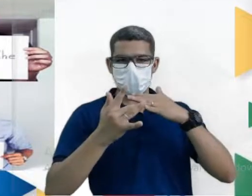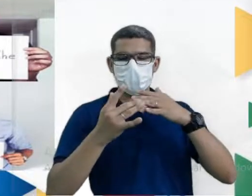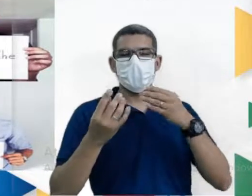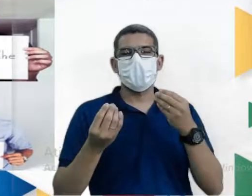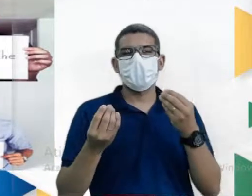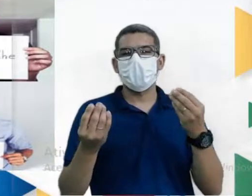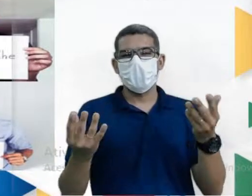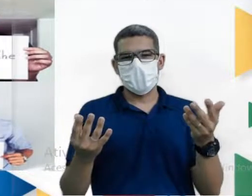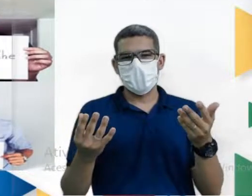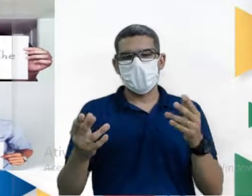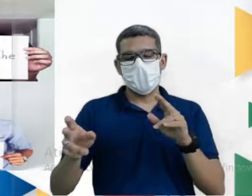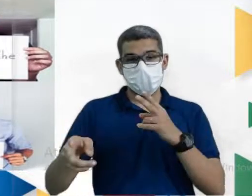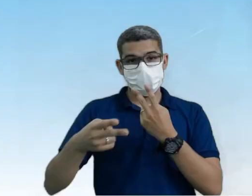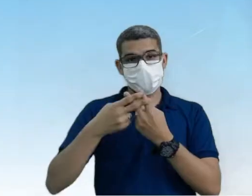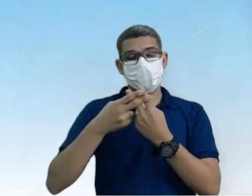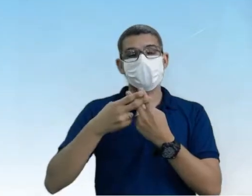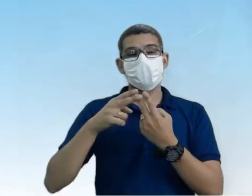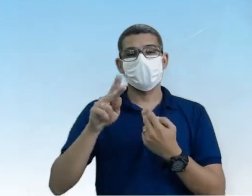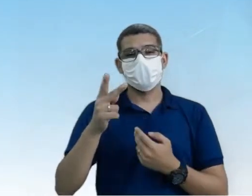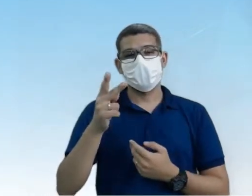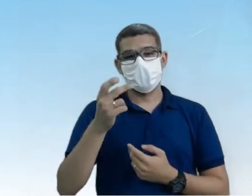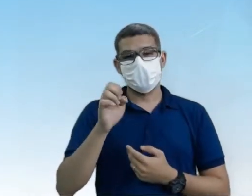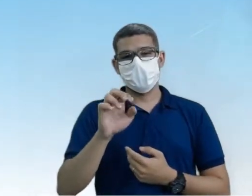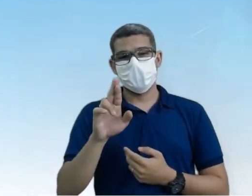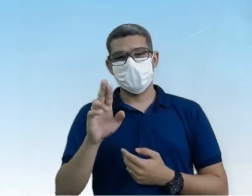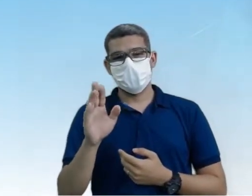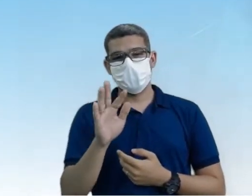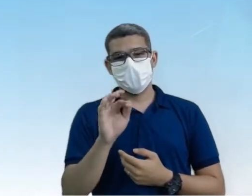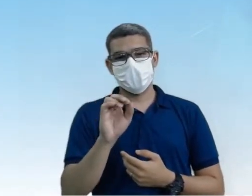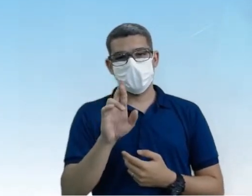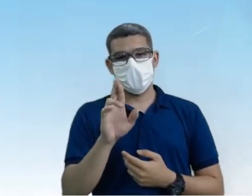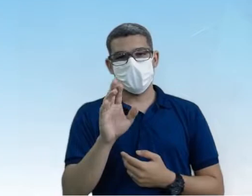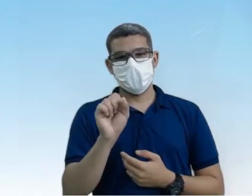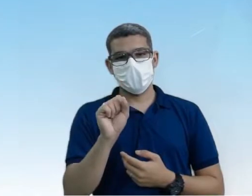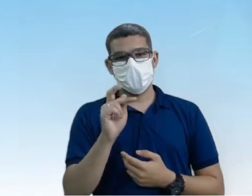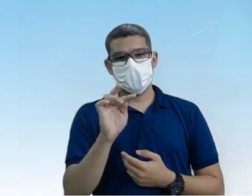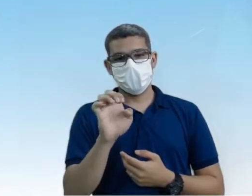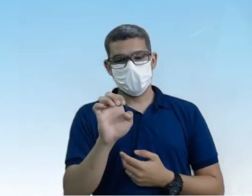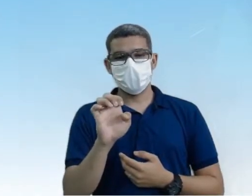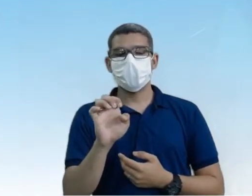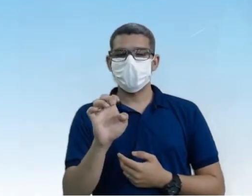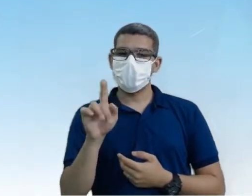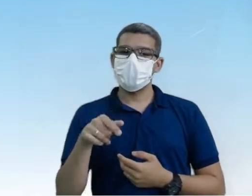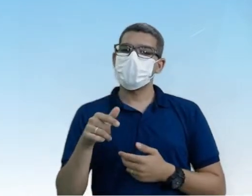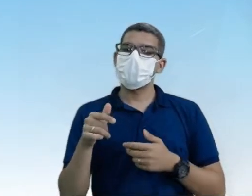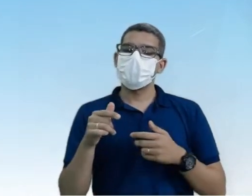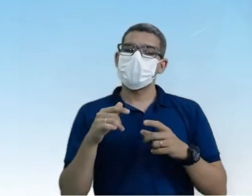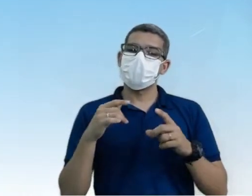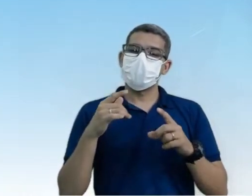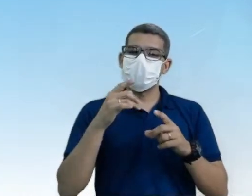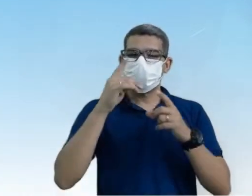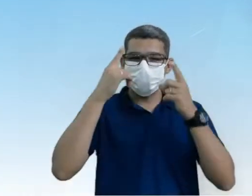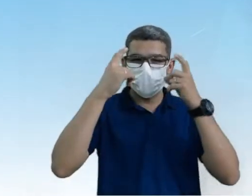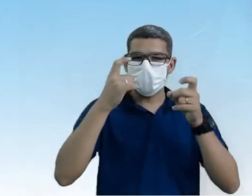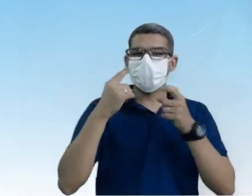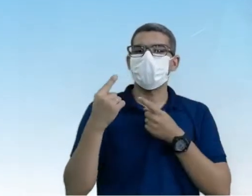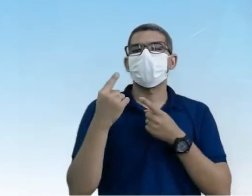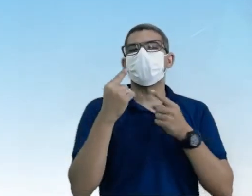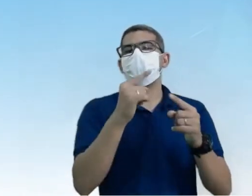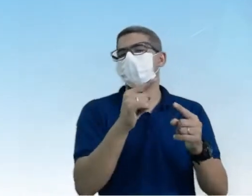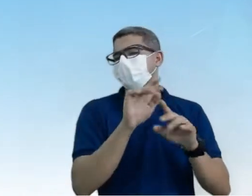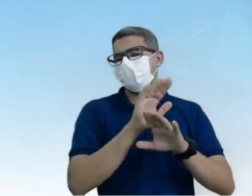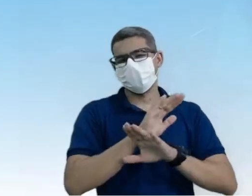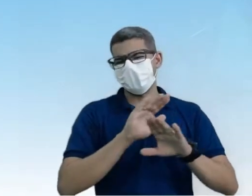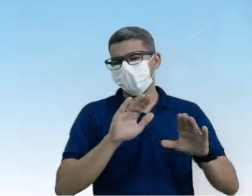são aliados contra a violência e para a igualdade e equidade de direitos. Não é legal? Então,